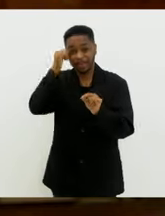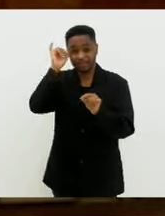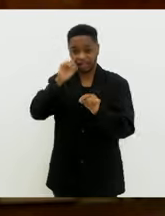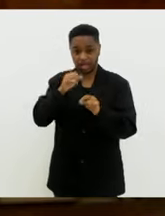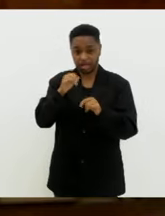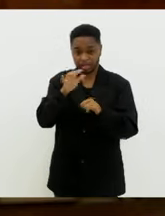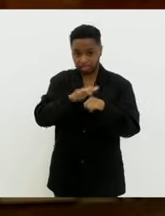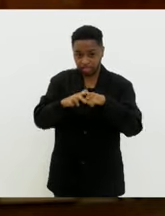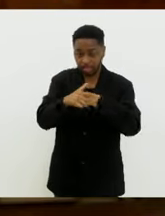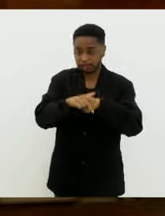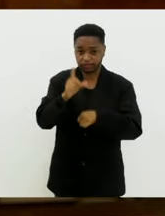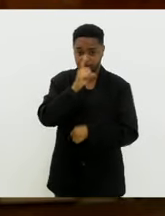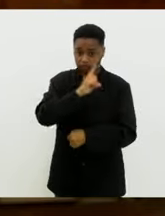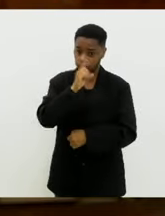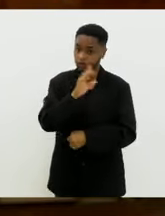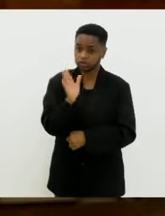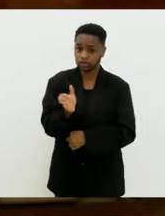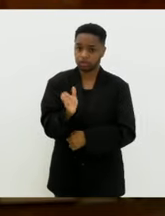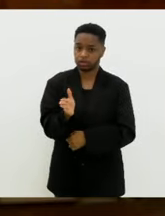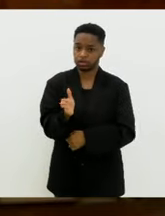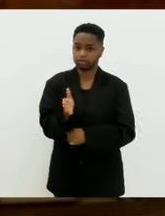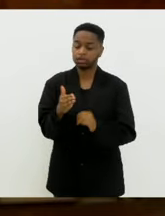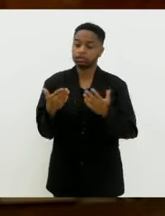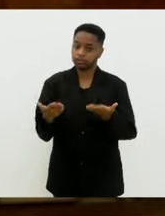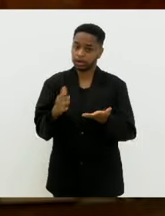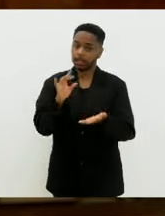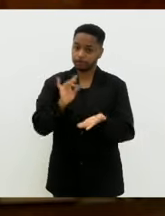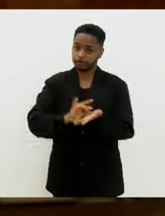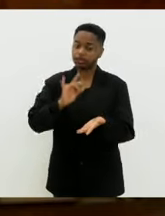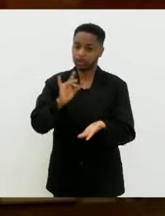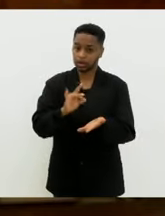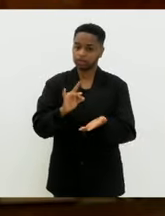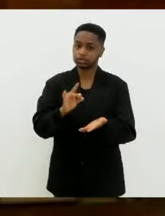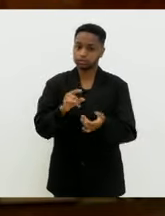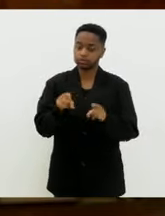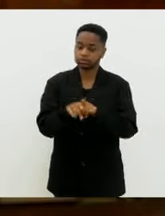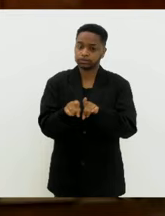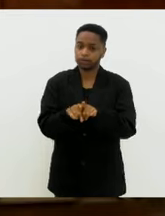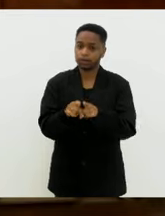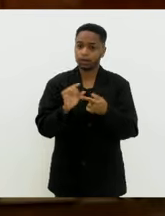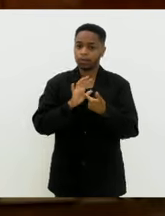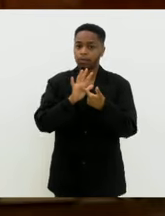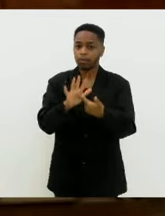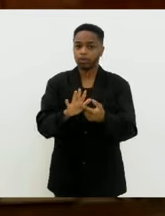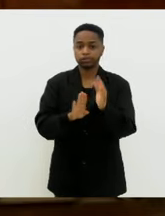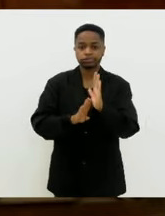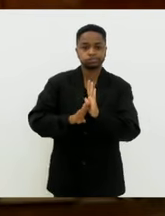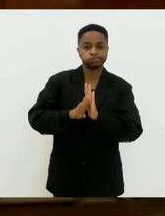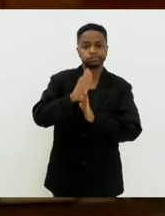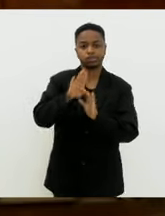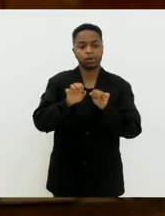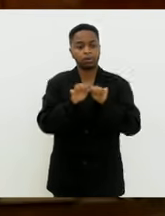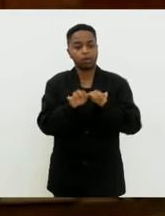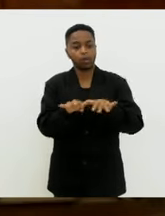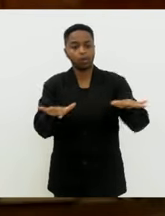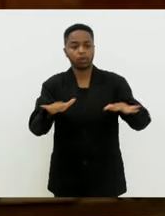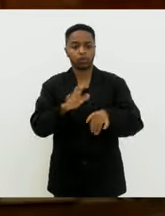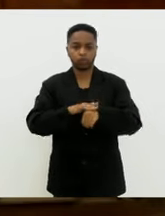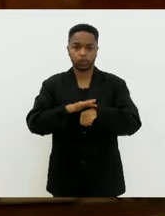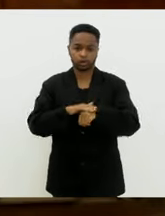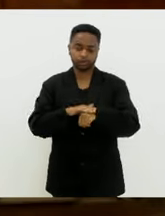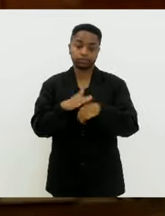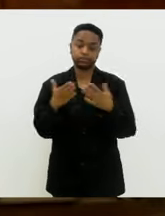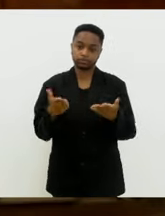Falhou. Isso é fato, isso é concreto, e isso está demonstrando na epidemia que estamos vivendo agora. Então, a